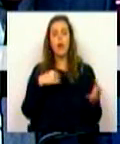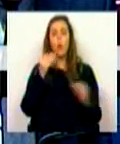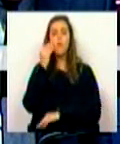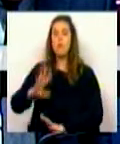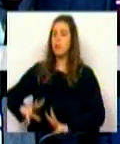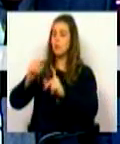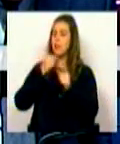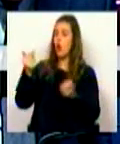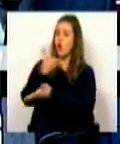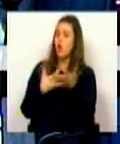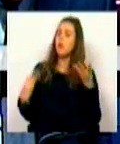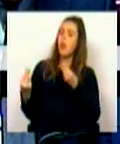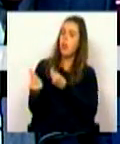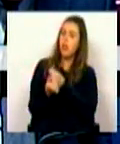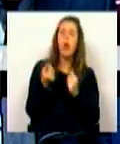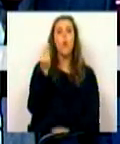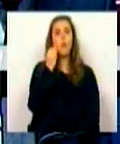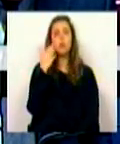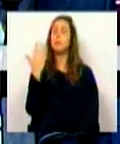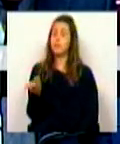crescimento económico. Ora,